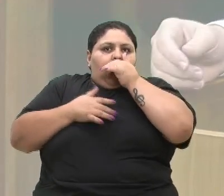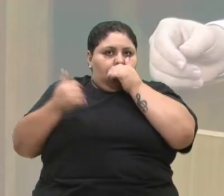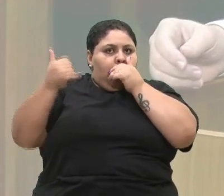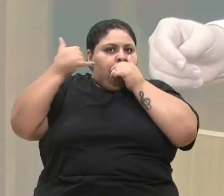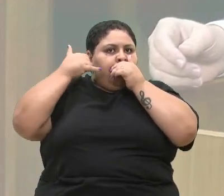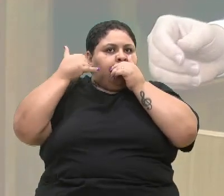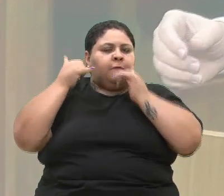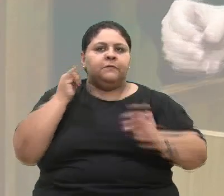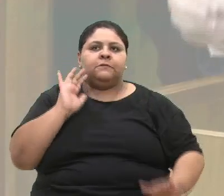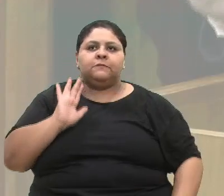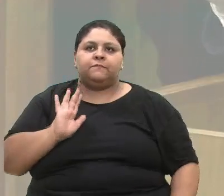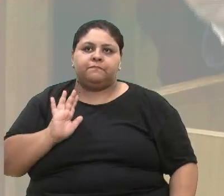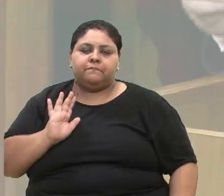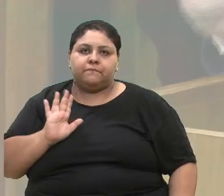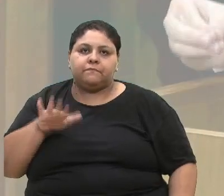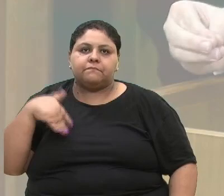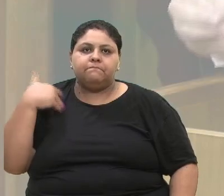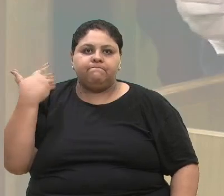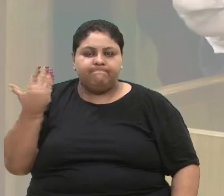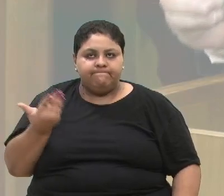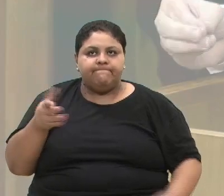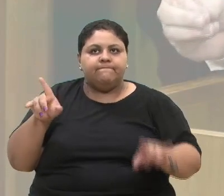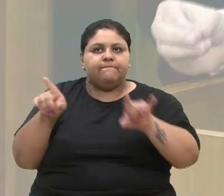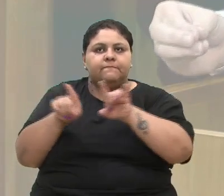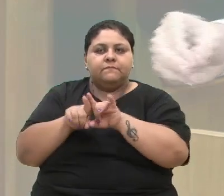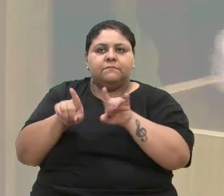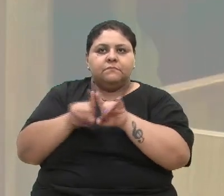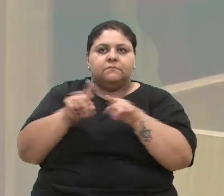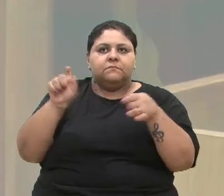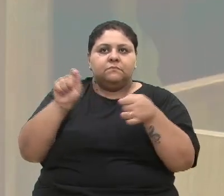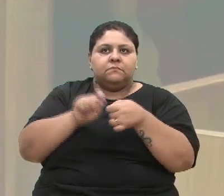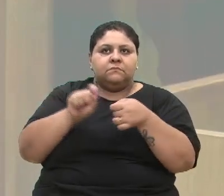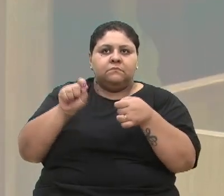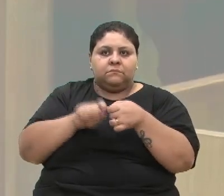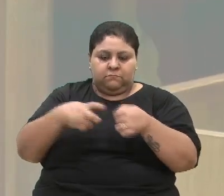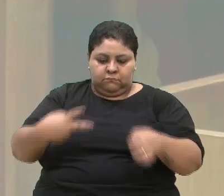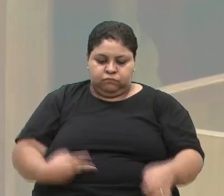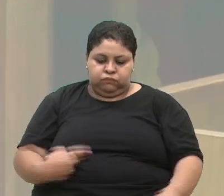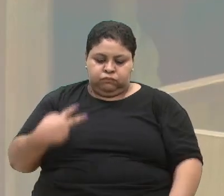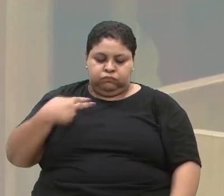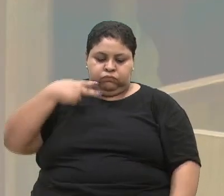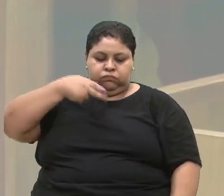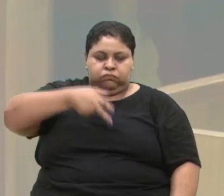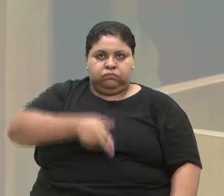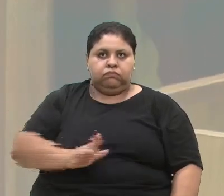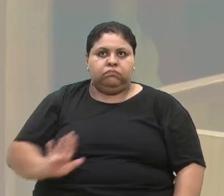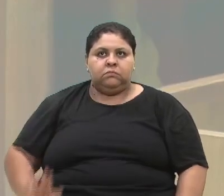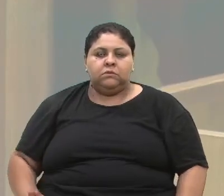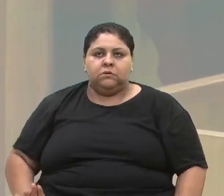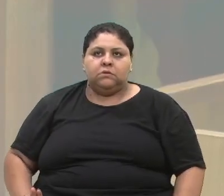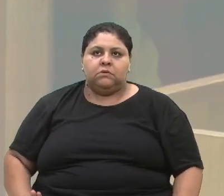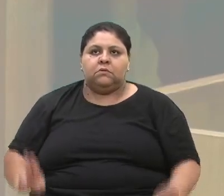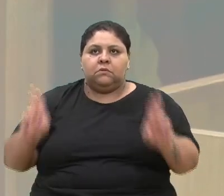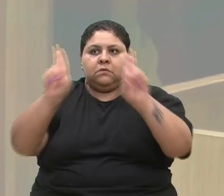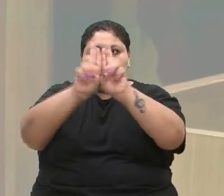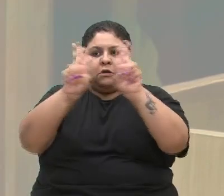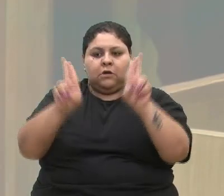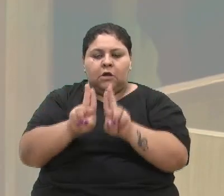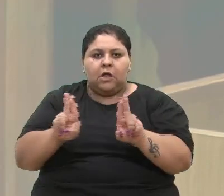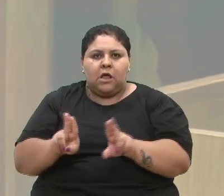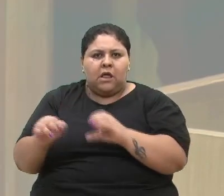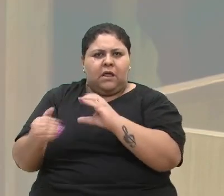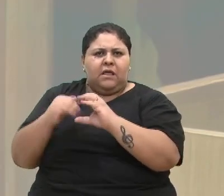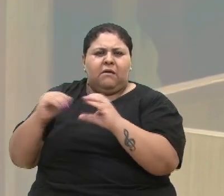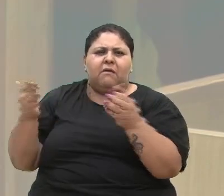telemedicina. Então, inclusive, realização de procedimento cirúrgico. A Unimed recebeu agora, em